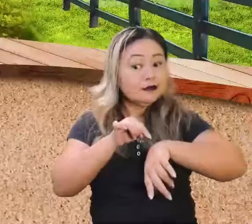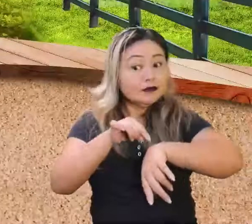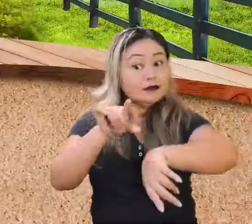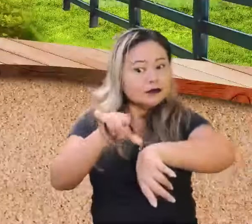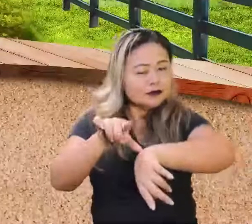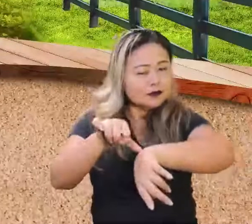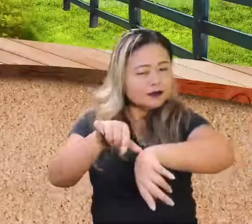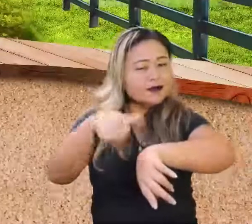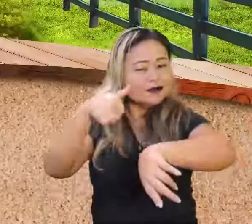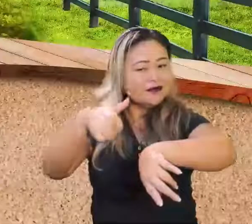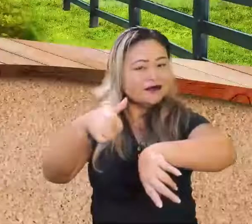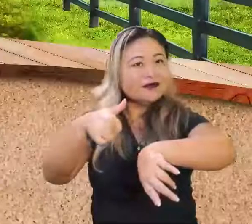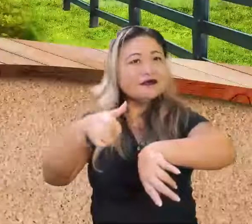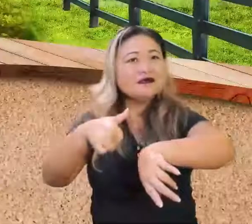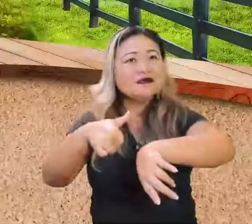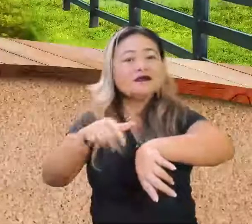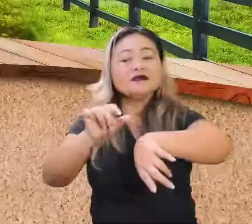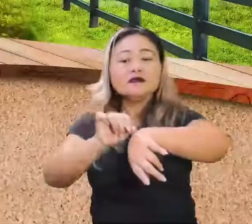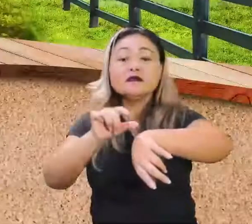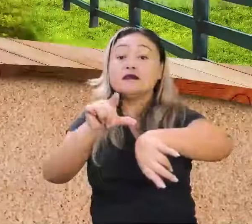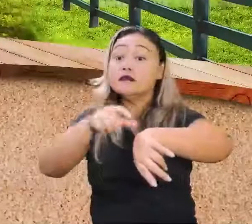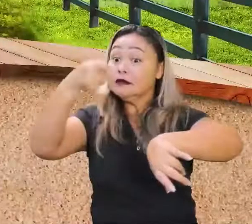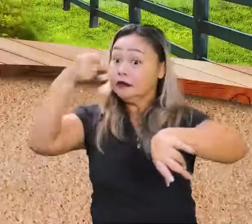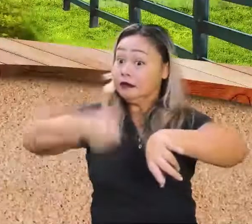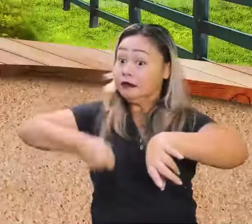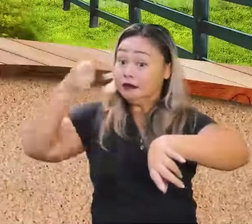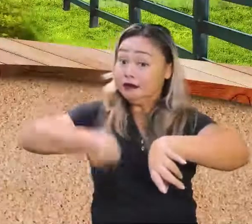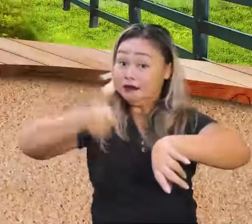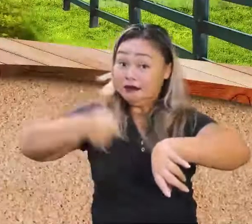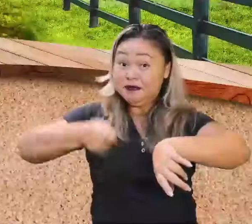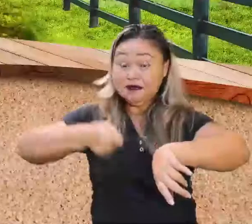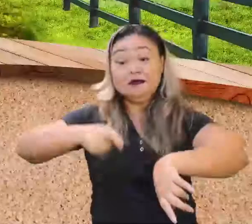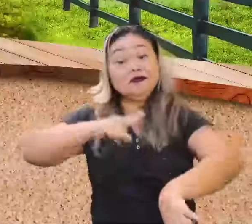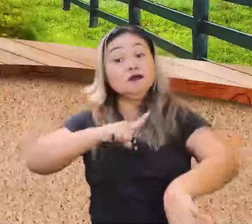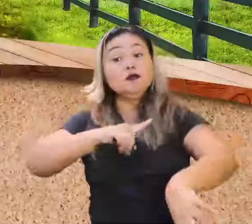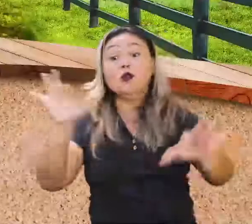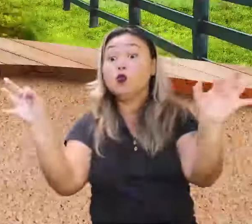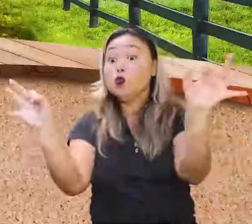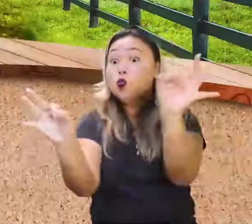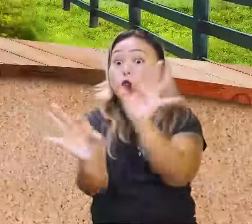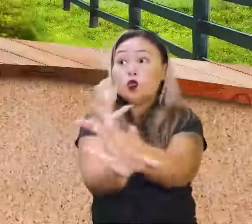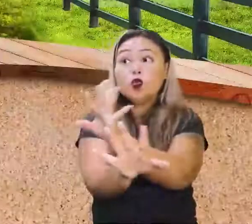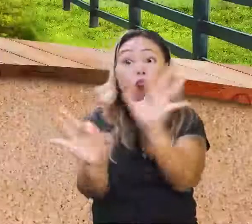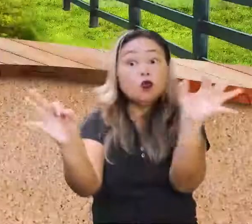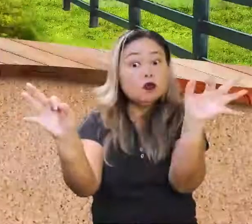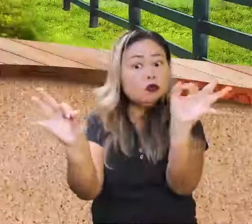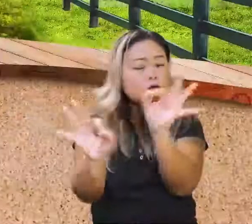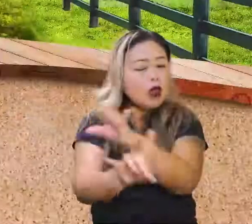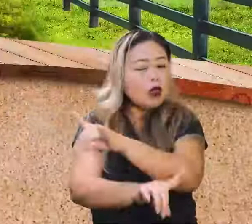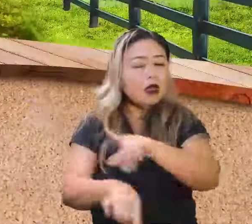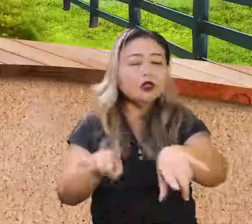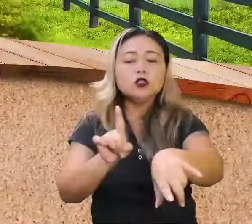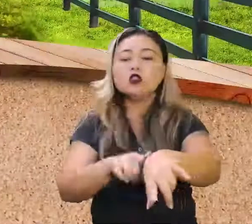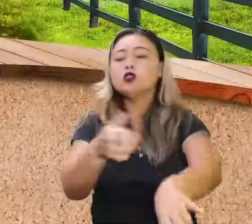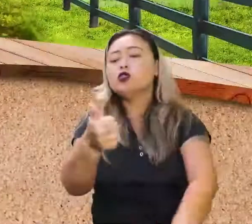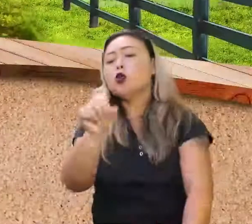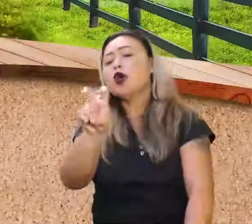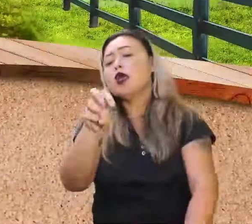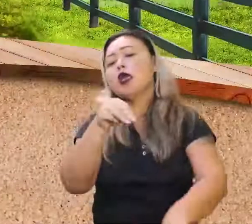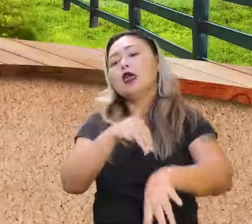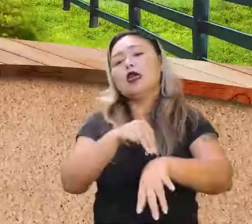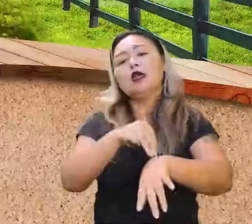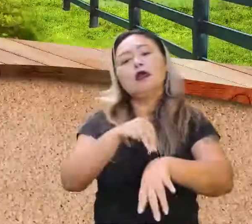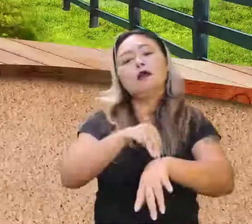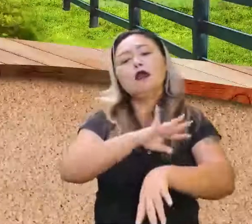É o horário? É para cumprir o horário, então já terminou, meus queridos. Era só 15